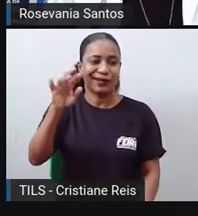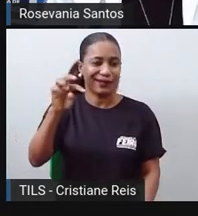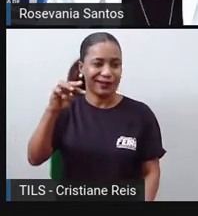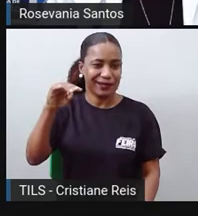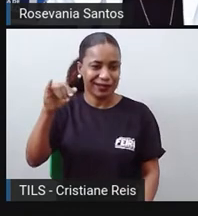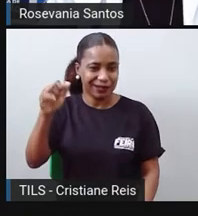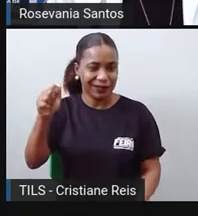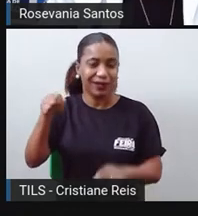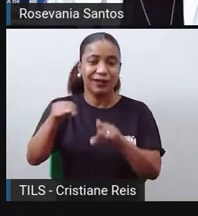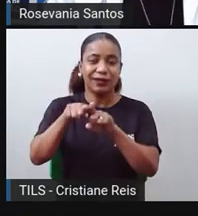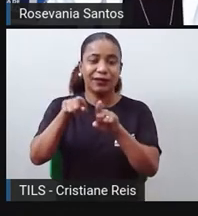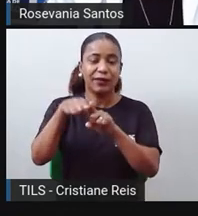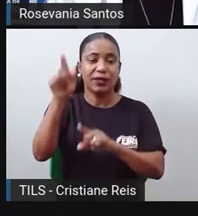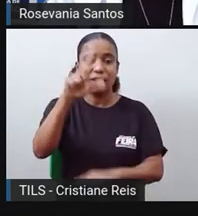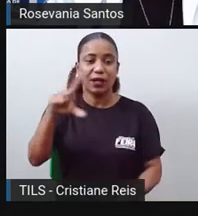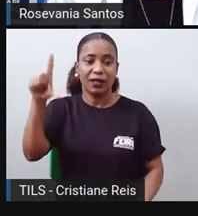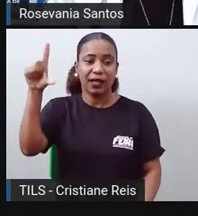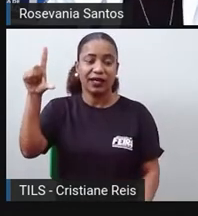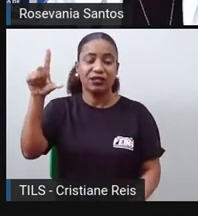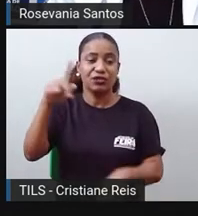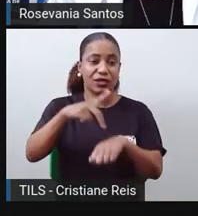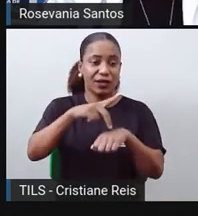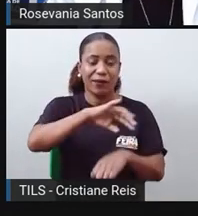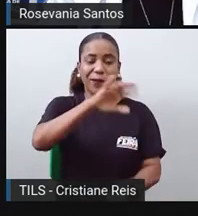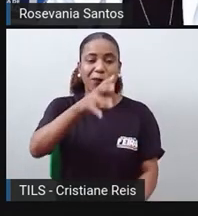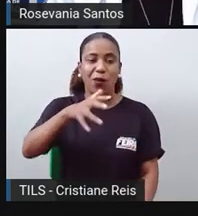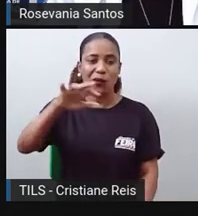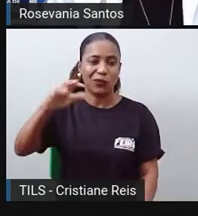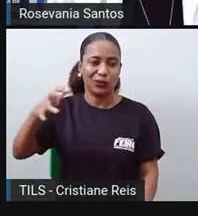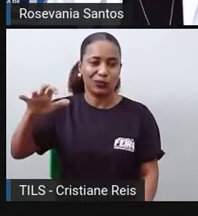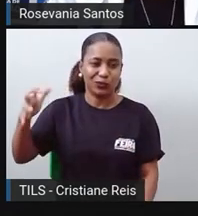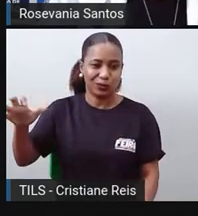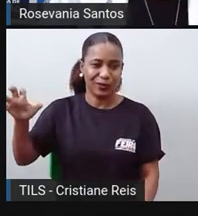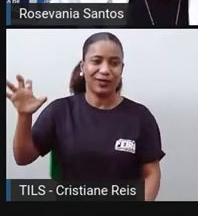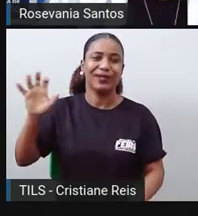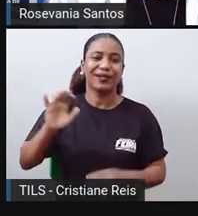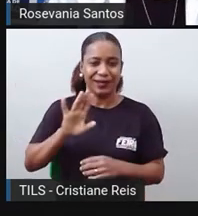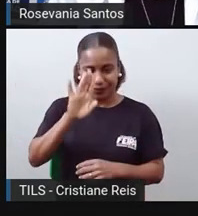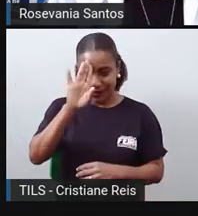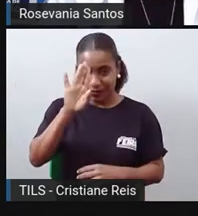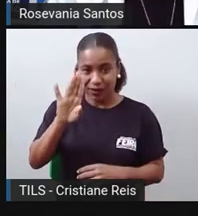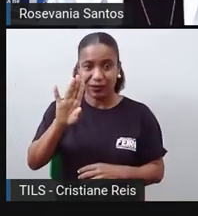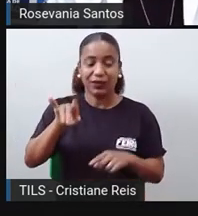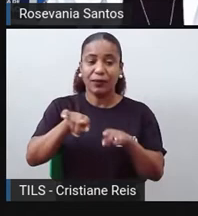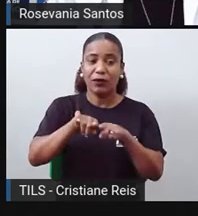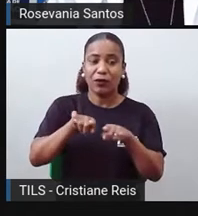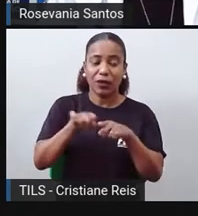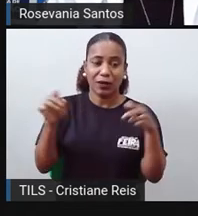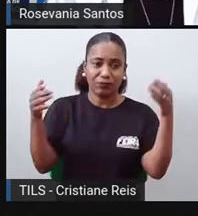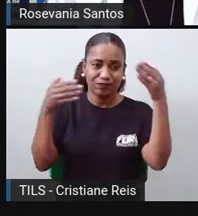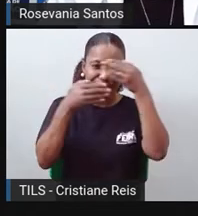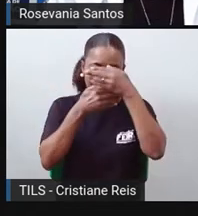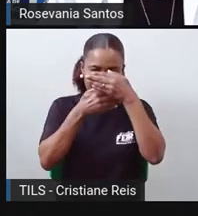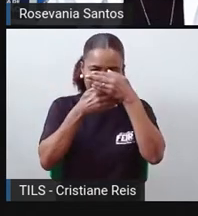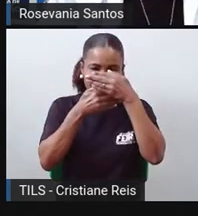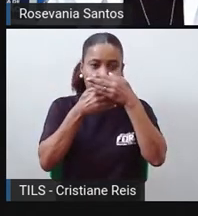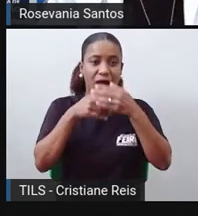leste, aqui, né, principalmente aqui nessa região, nessa região do Afeganistão. Então, você vai perceber